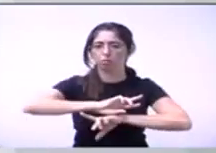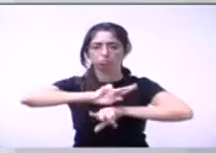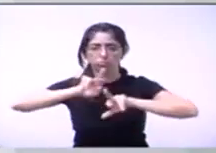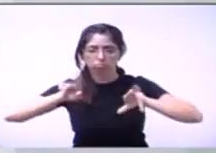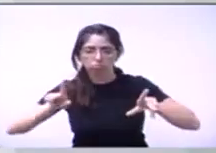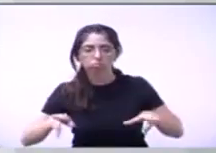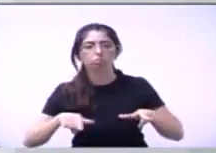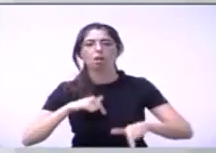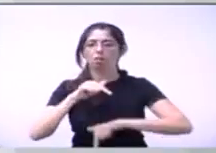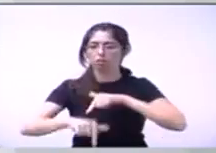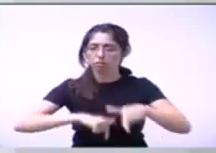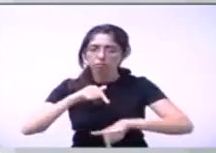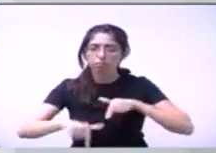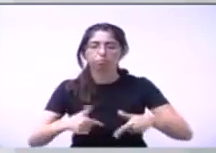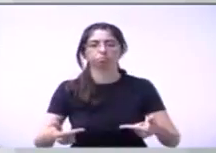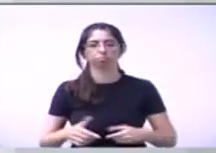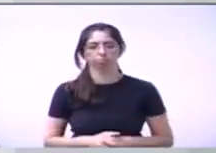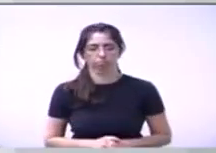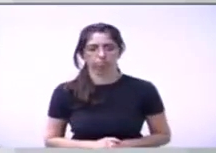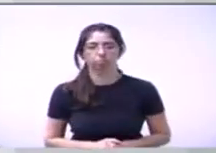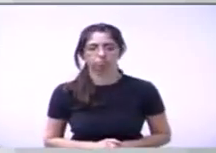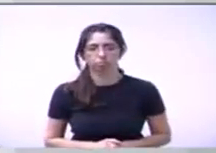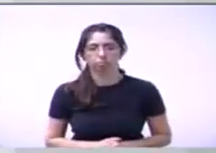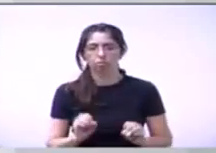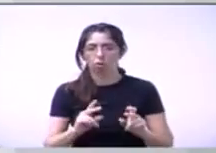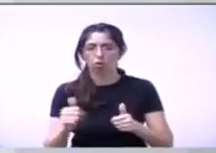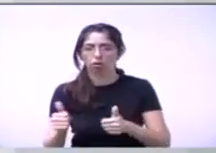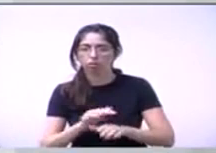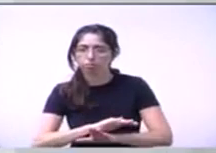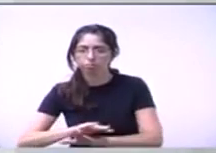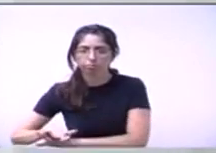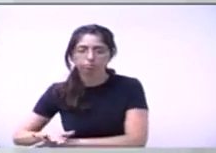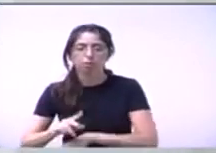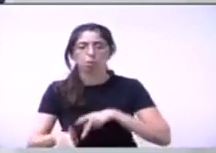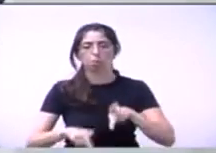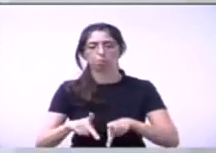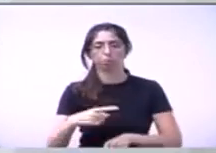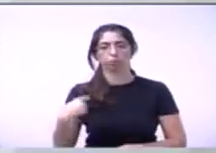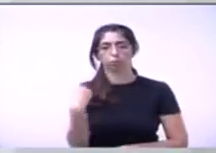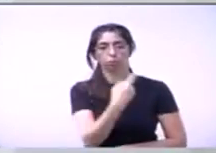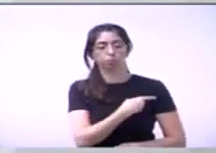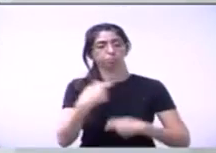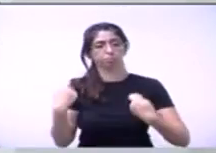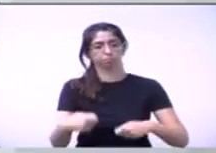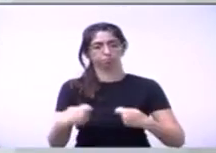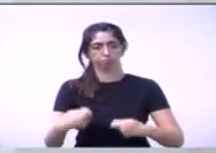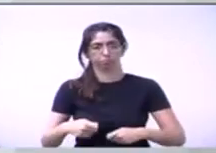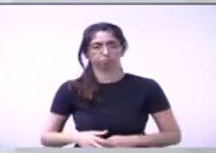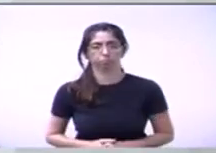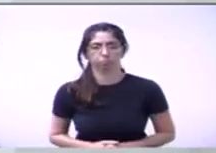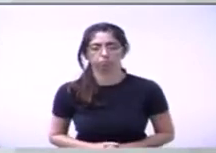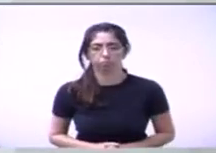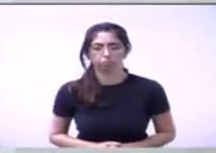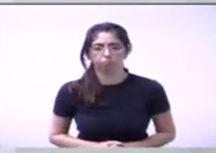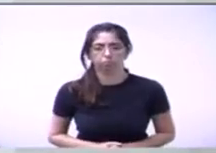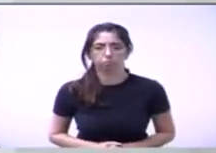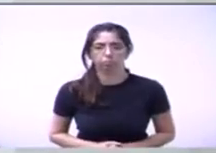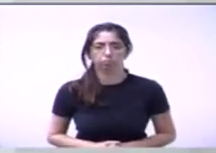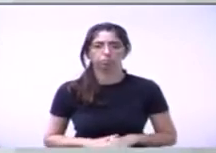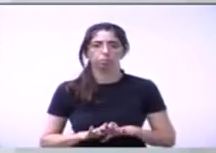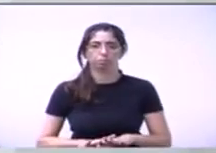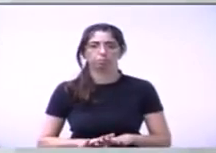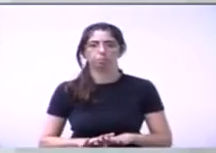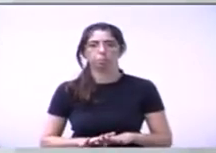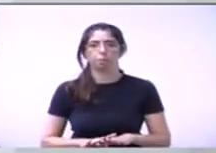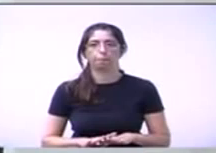emprego e renda, é o caminho infalível para conquistar mais e mais para a nossa população. Hoje, é muito grande a